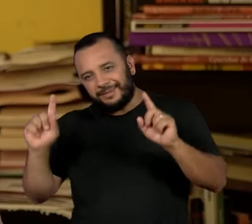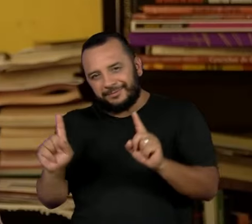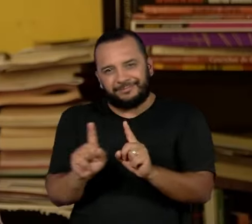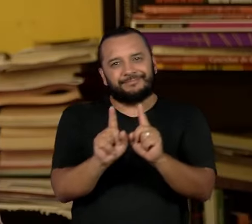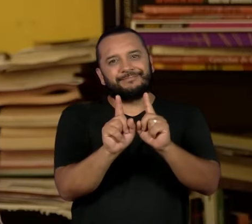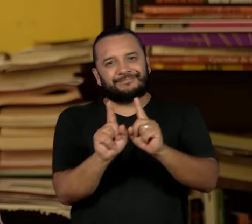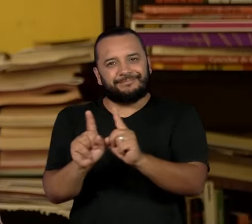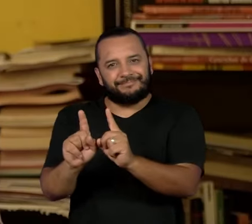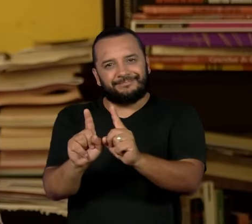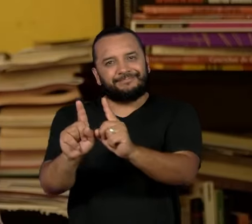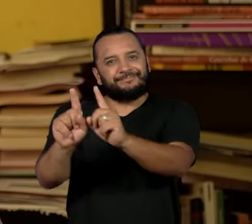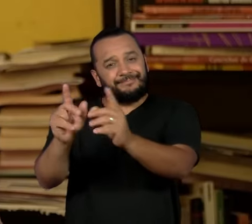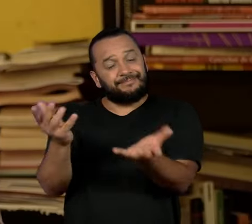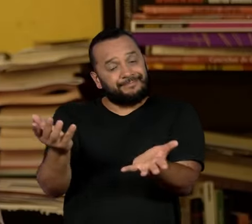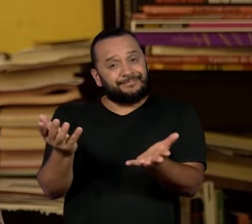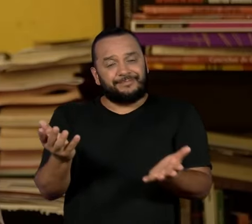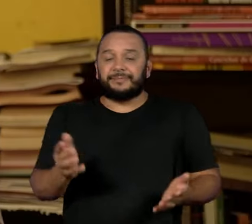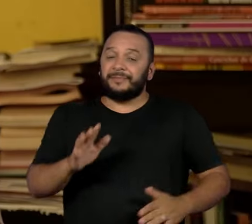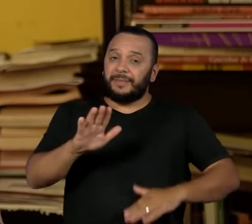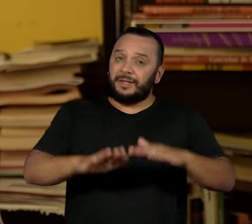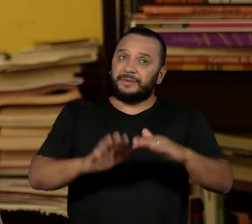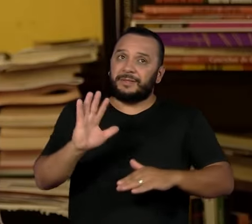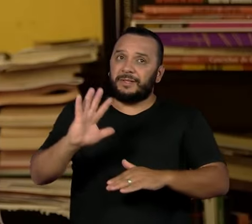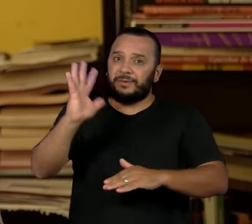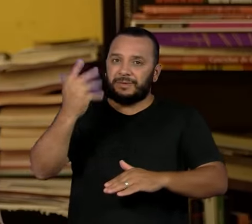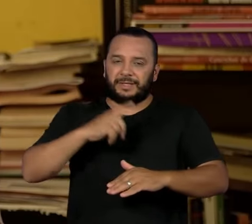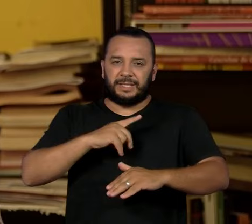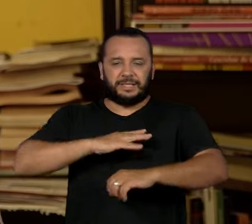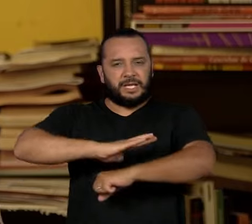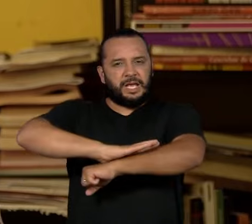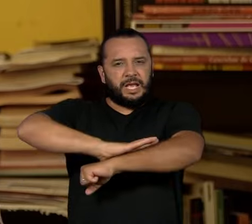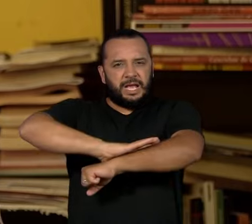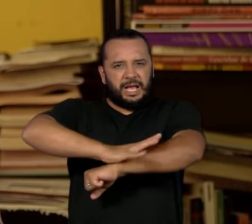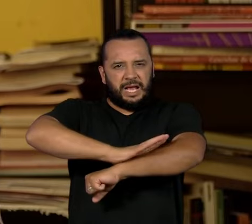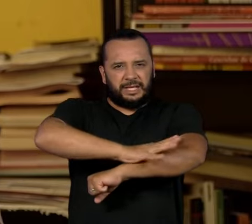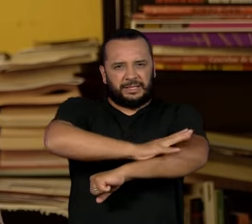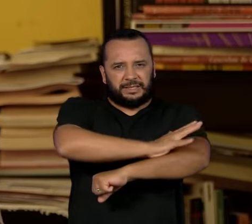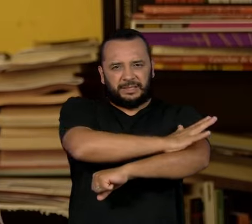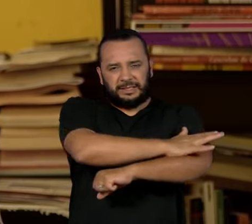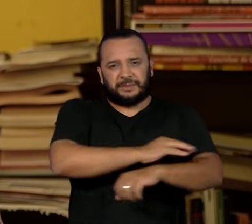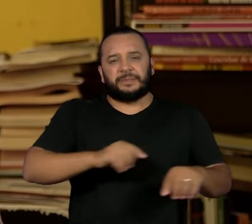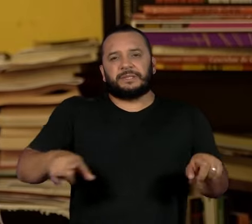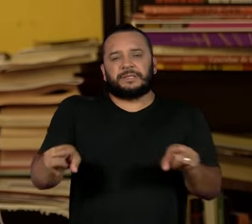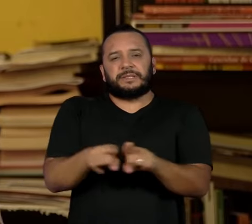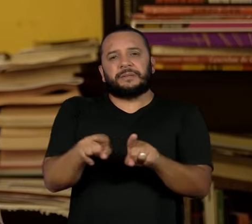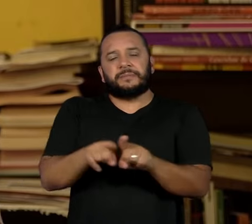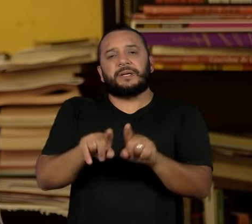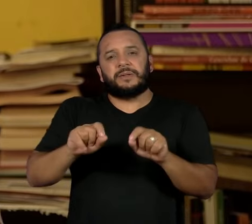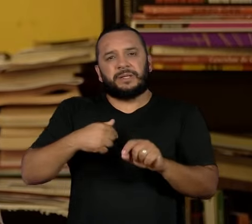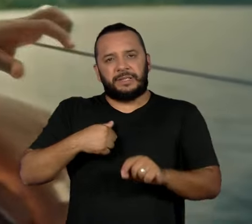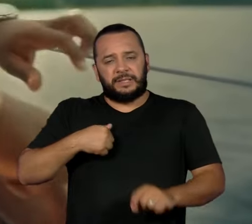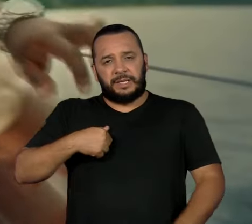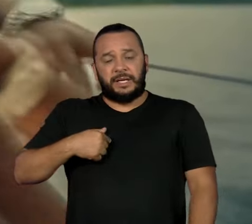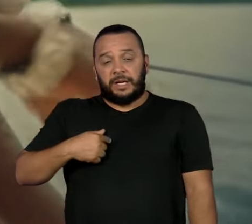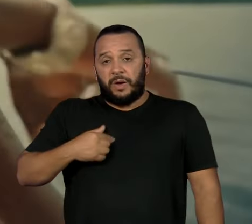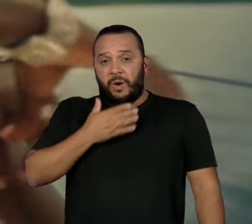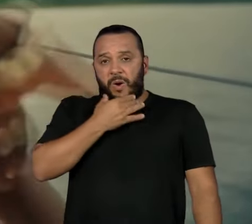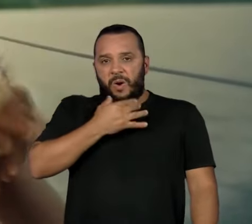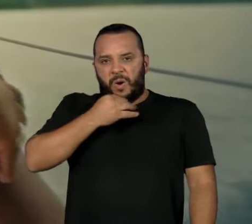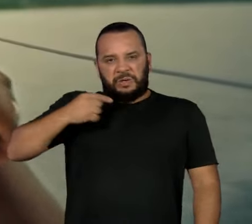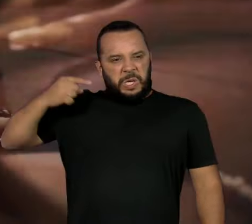Uma das dimensões do racismo, do patriarcado, é anestesiar os homens,